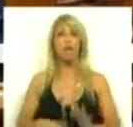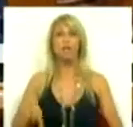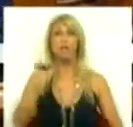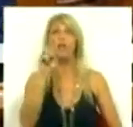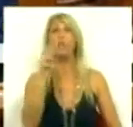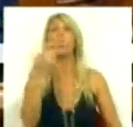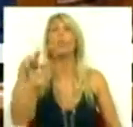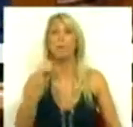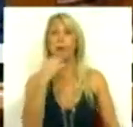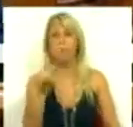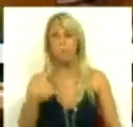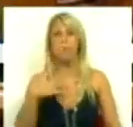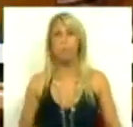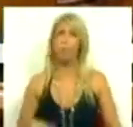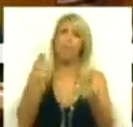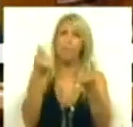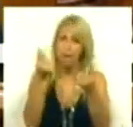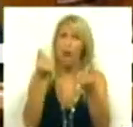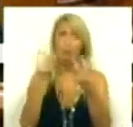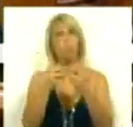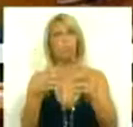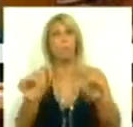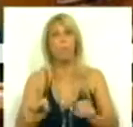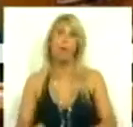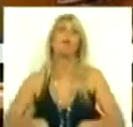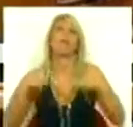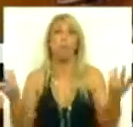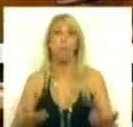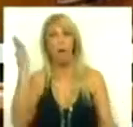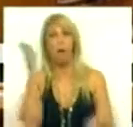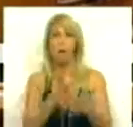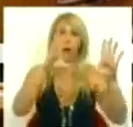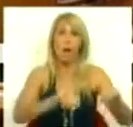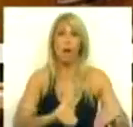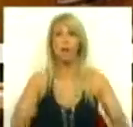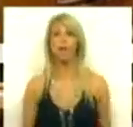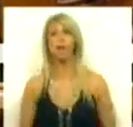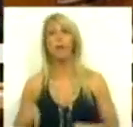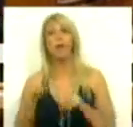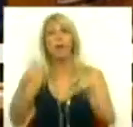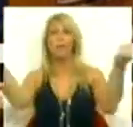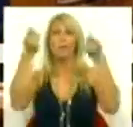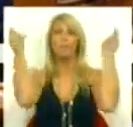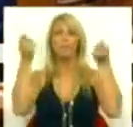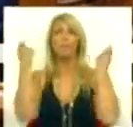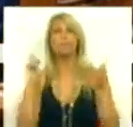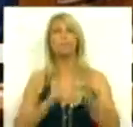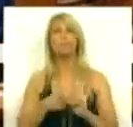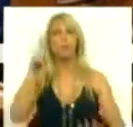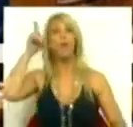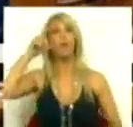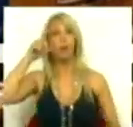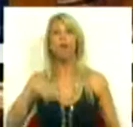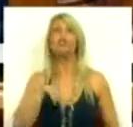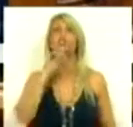não era problema. Pois não, até este acabar. O slogan que regia o exercício do governo do engenheiro Sócrates